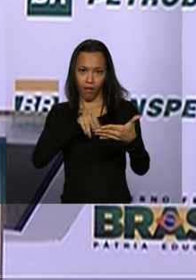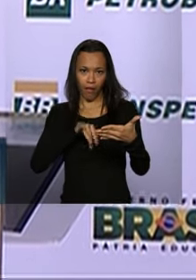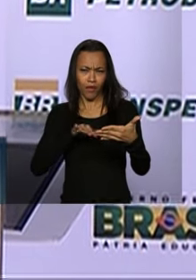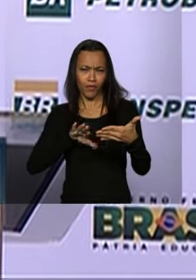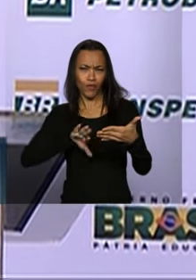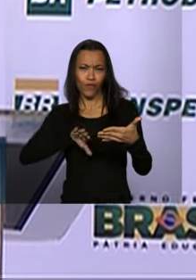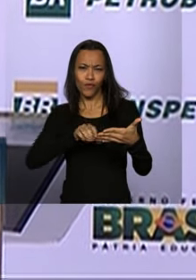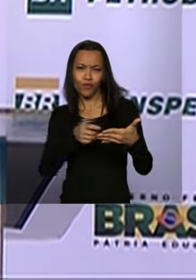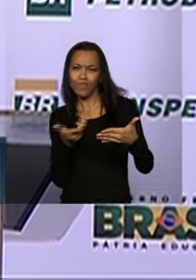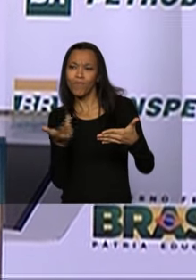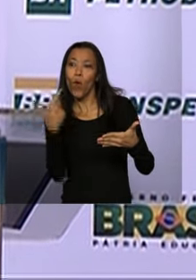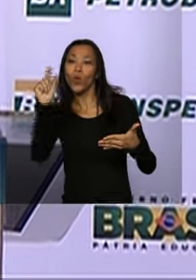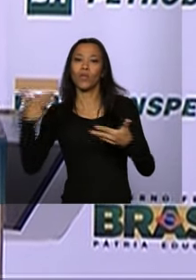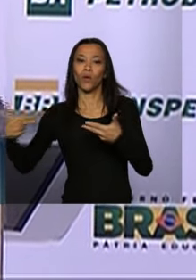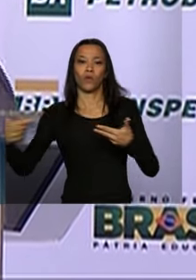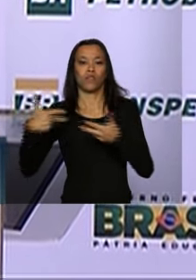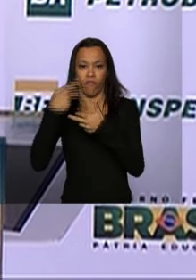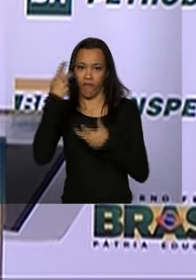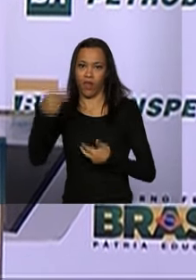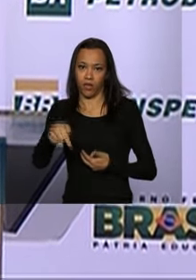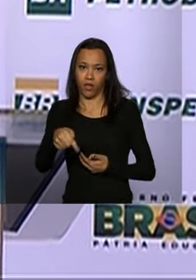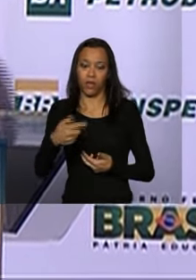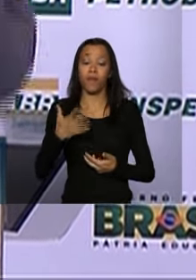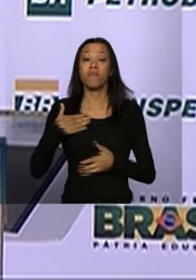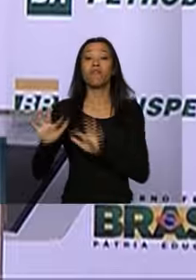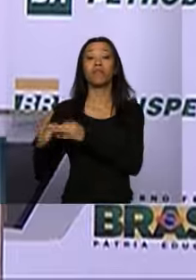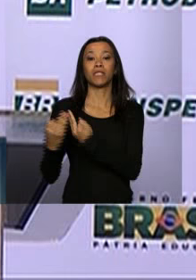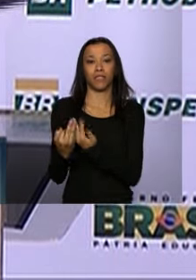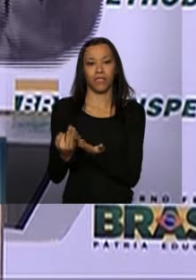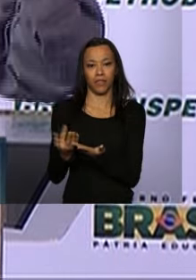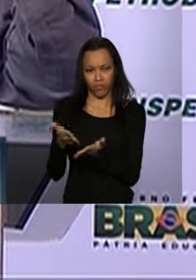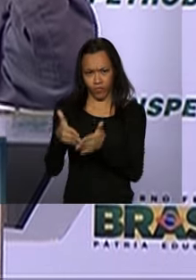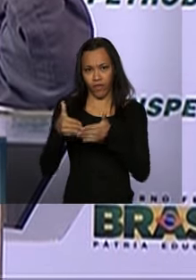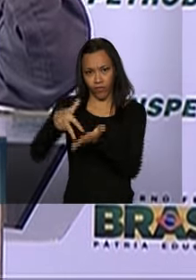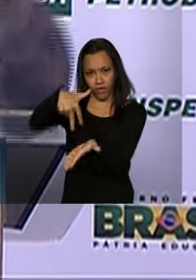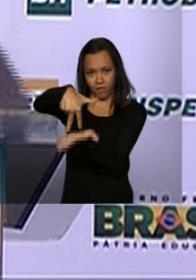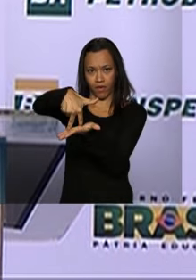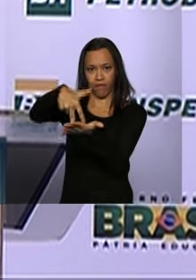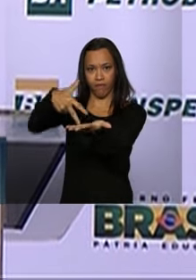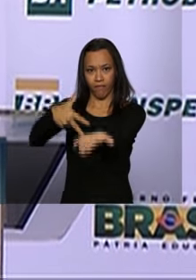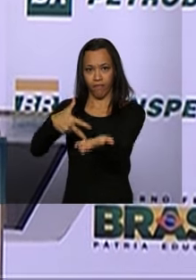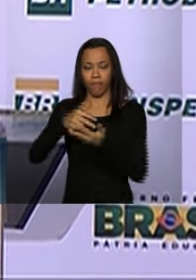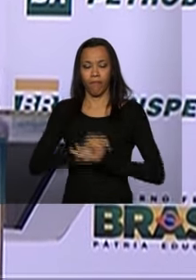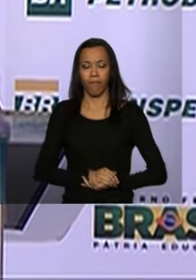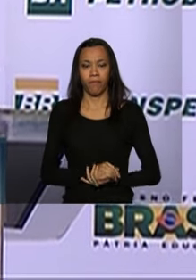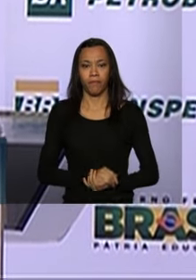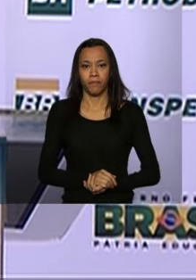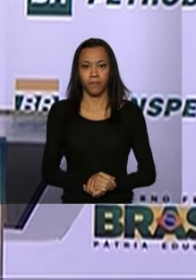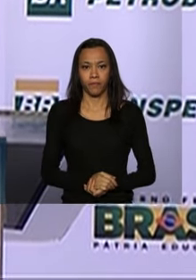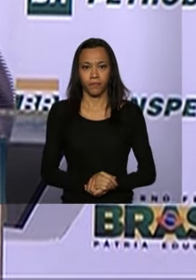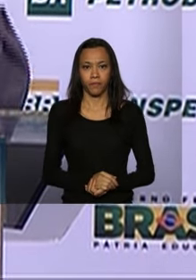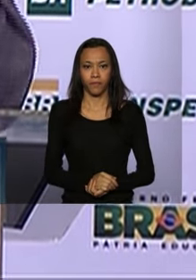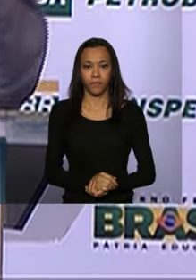meu primeiro empreendimento, minha família. Por favor, fique de pé.